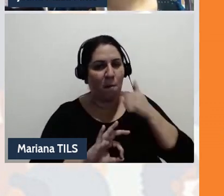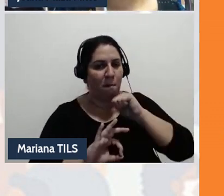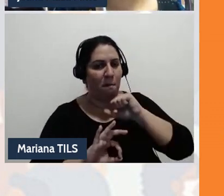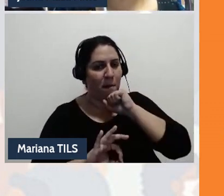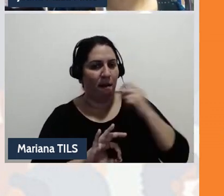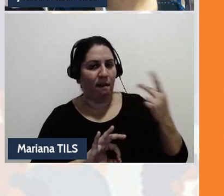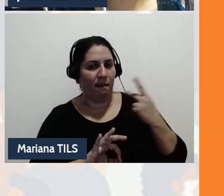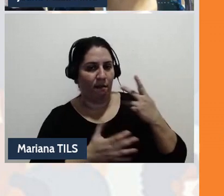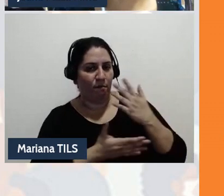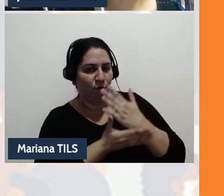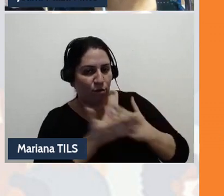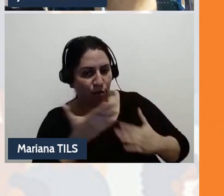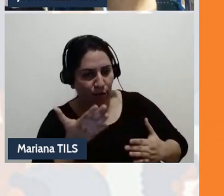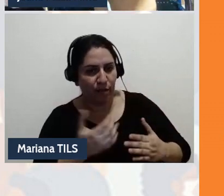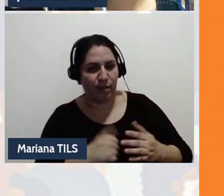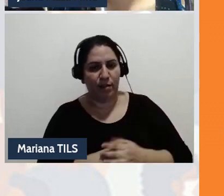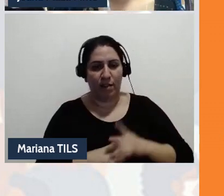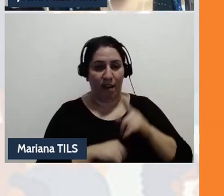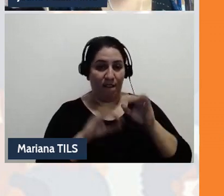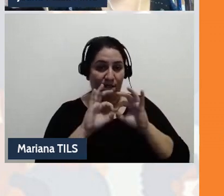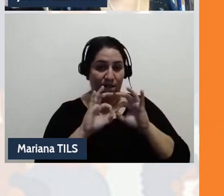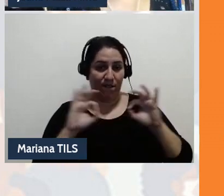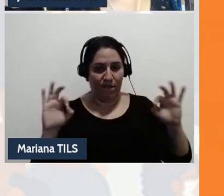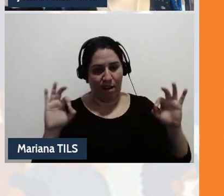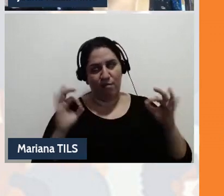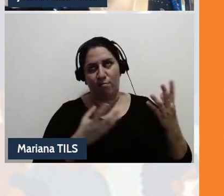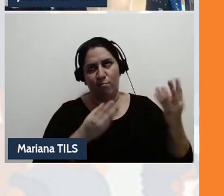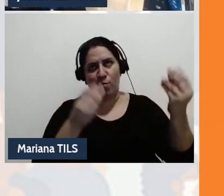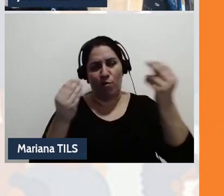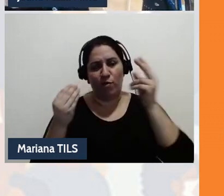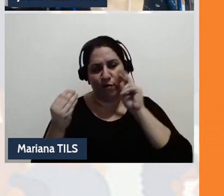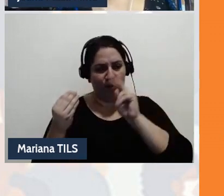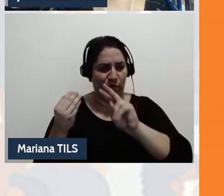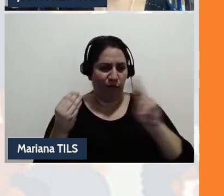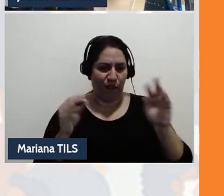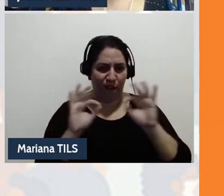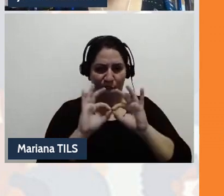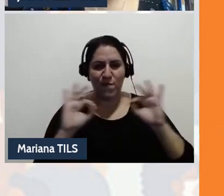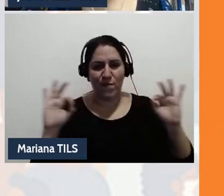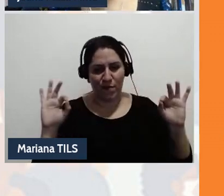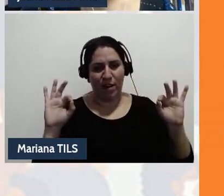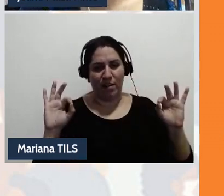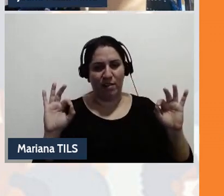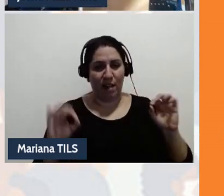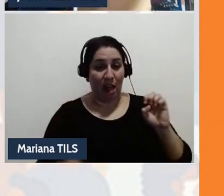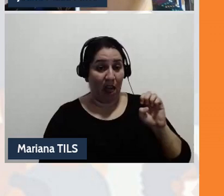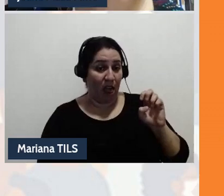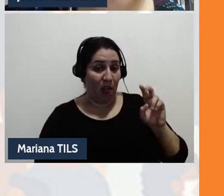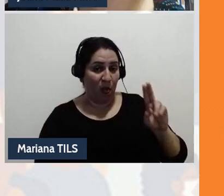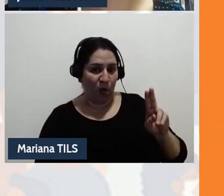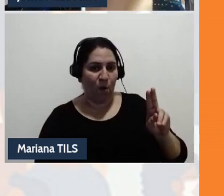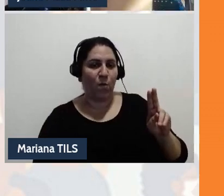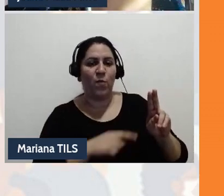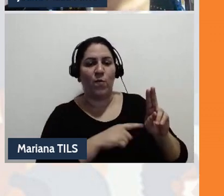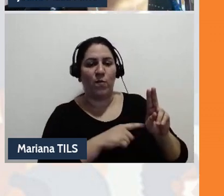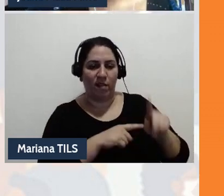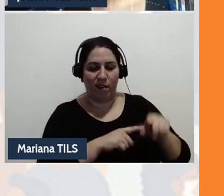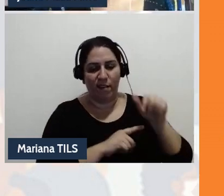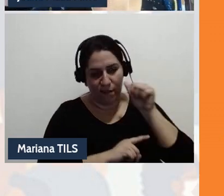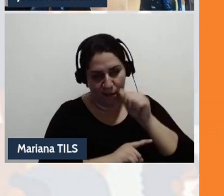por exemplo, uma frase como essa, que é super comum, esse eu que divide é